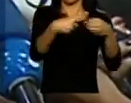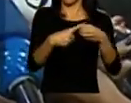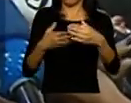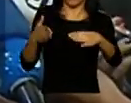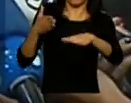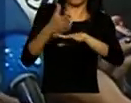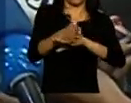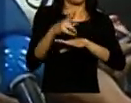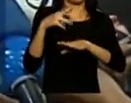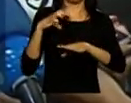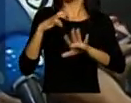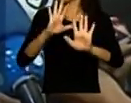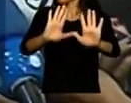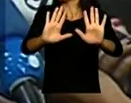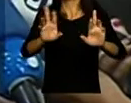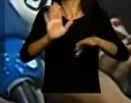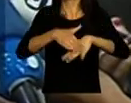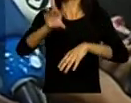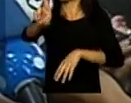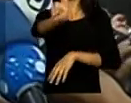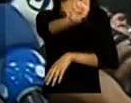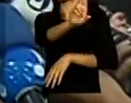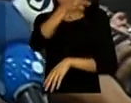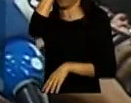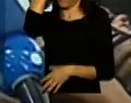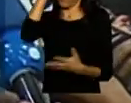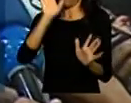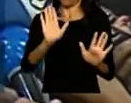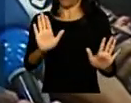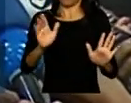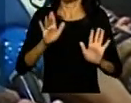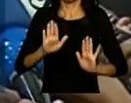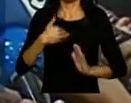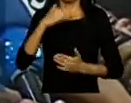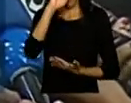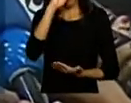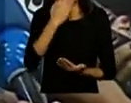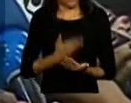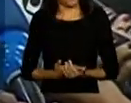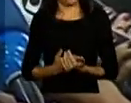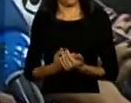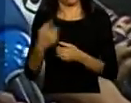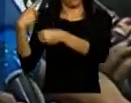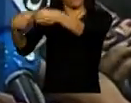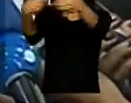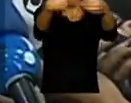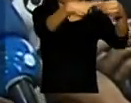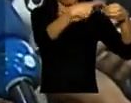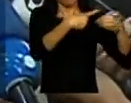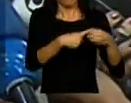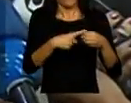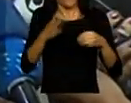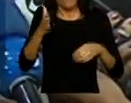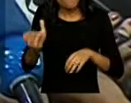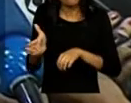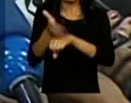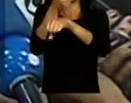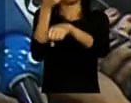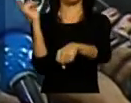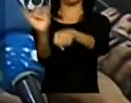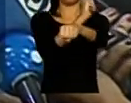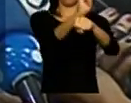se o cabo EA prefeitura fazia agora eu acredito e confio que os municípios vão perceber que essa é a maior a maior e melhor